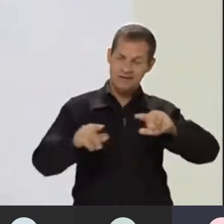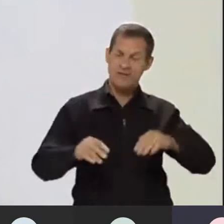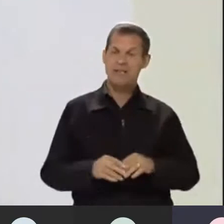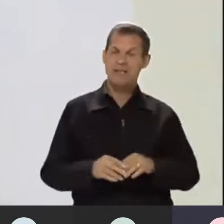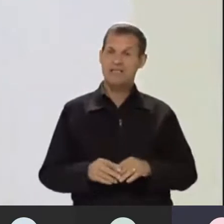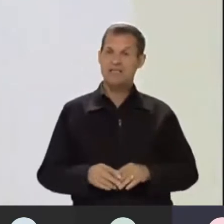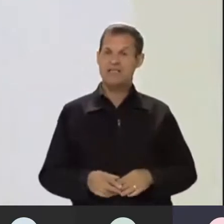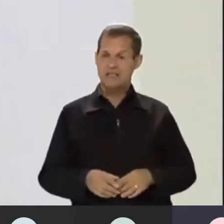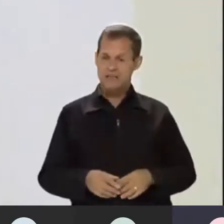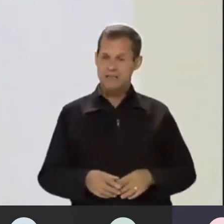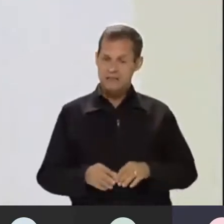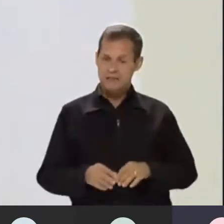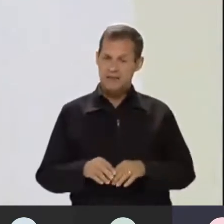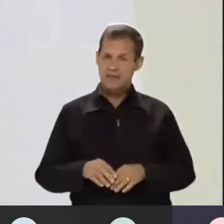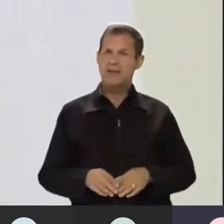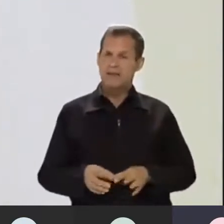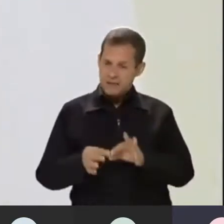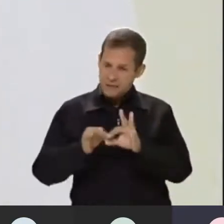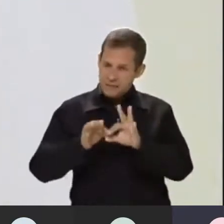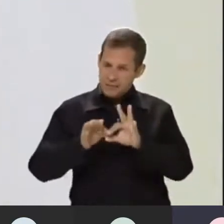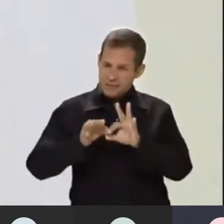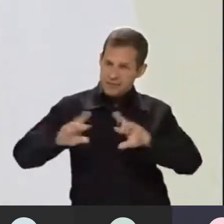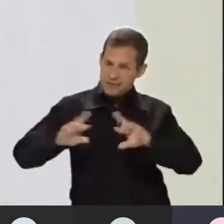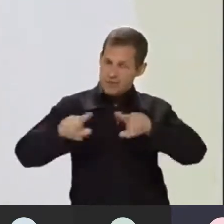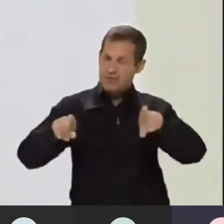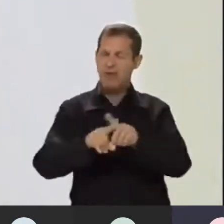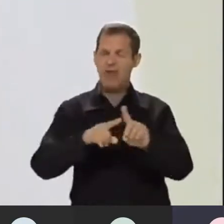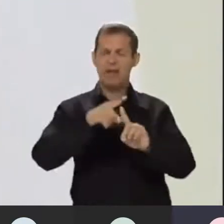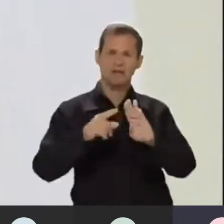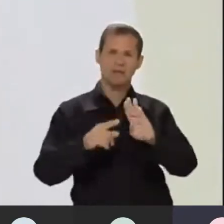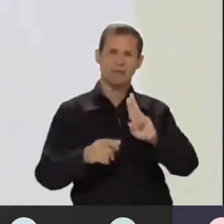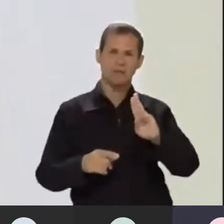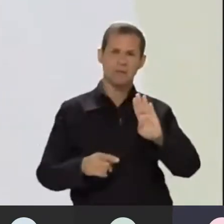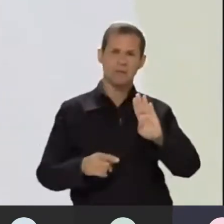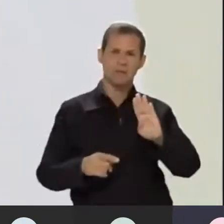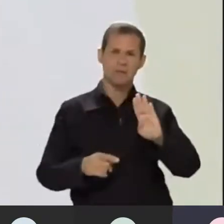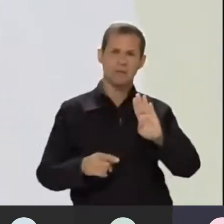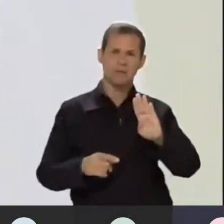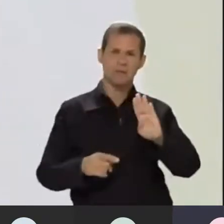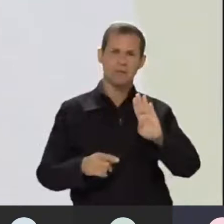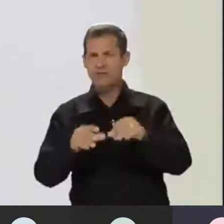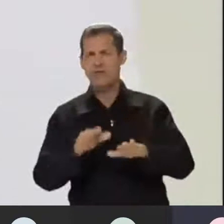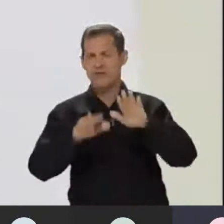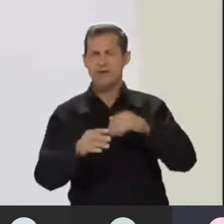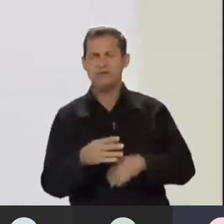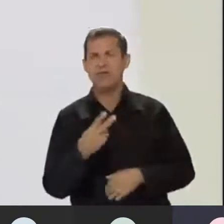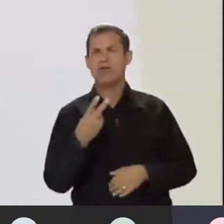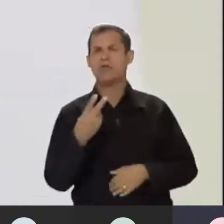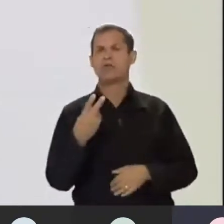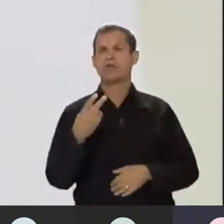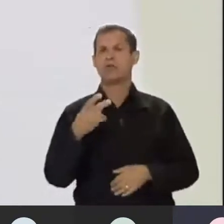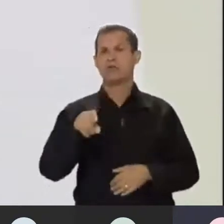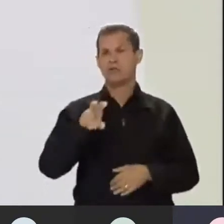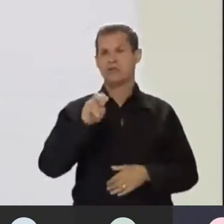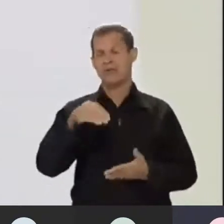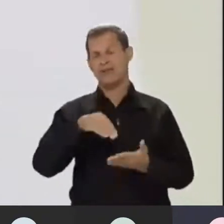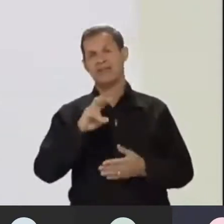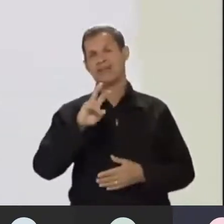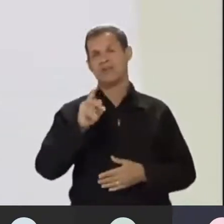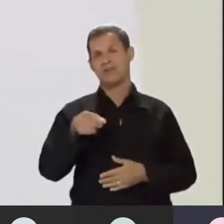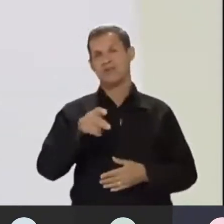em escalas diferentes, mas essa carta que a gente vai estudar, nós vamos ver que a temperatura de bulbo úmido, ela vai estar variando de 2,5